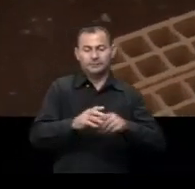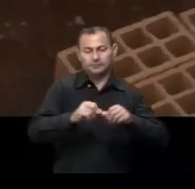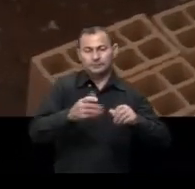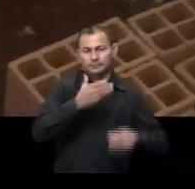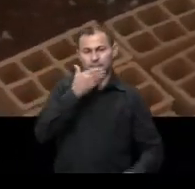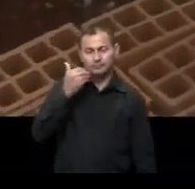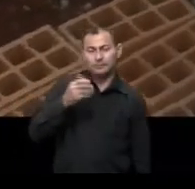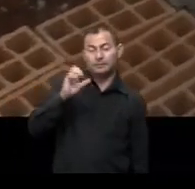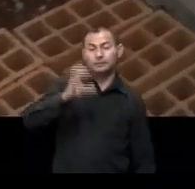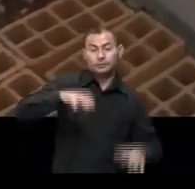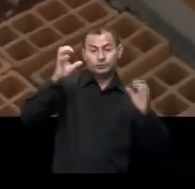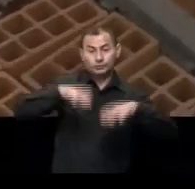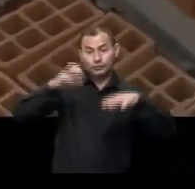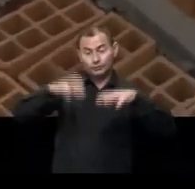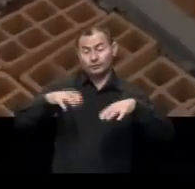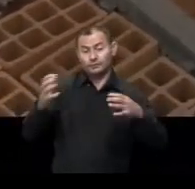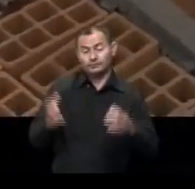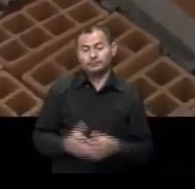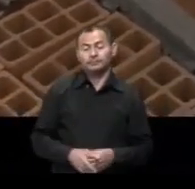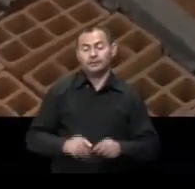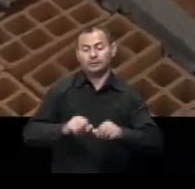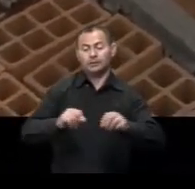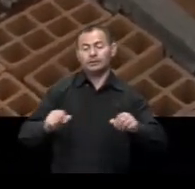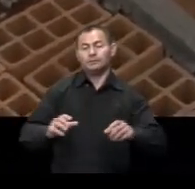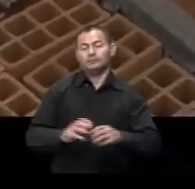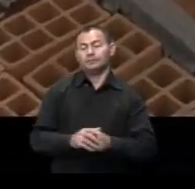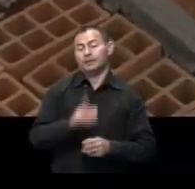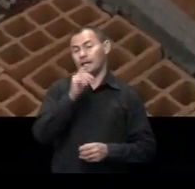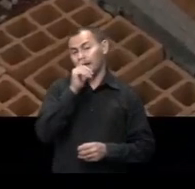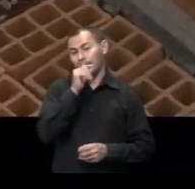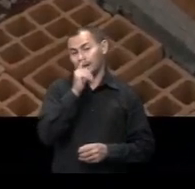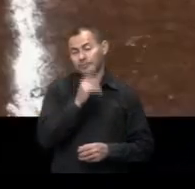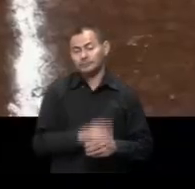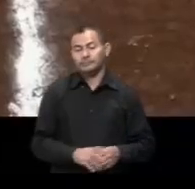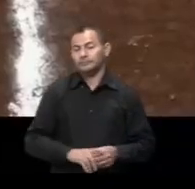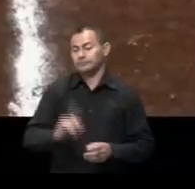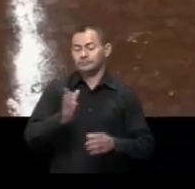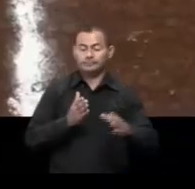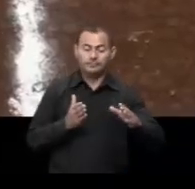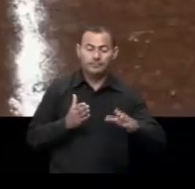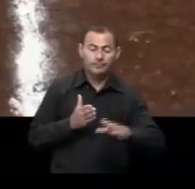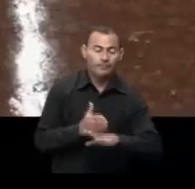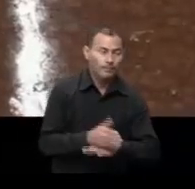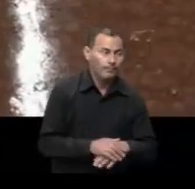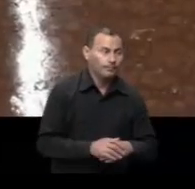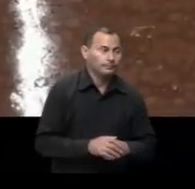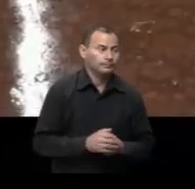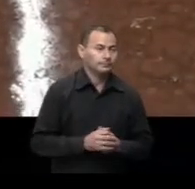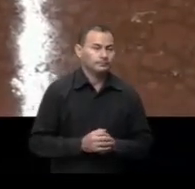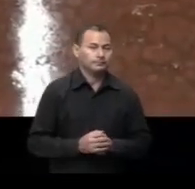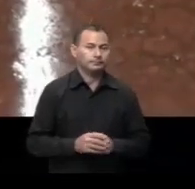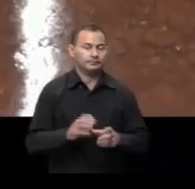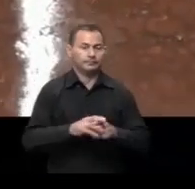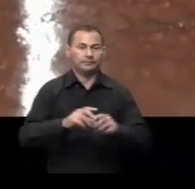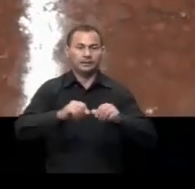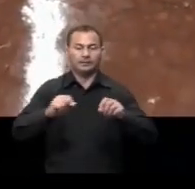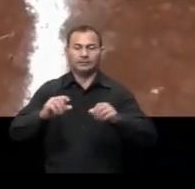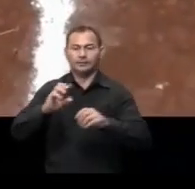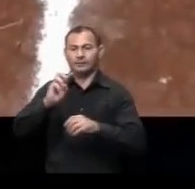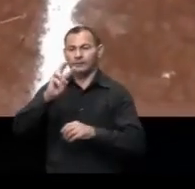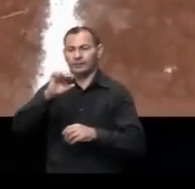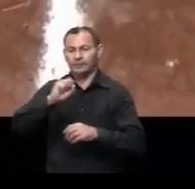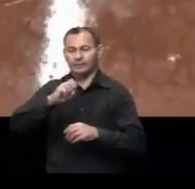terreno, tá? Caso chova, o solo sature de água, essa água não percola para o lado do terreno